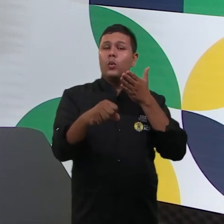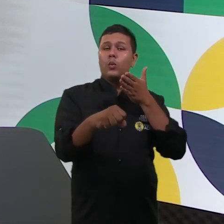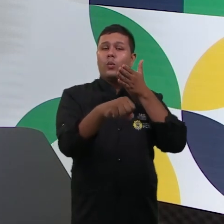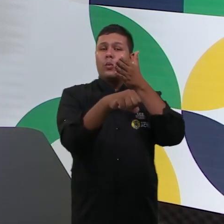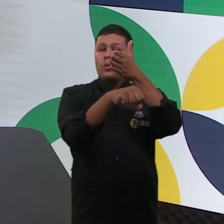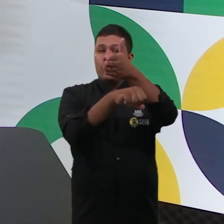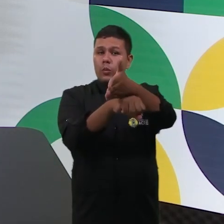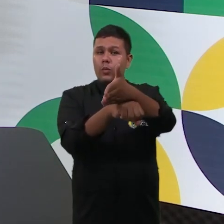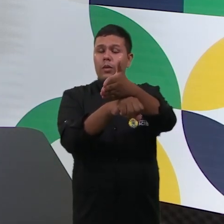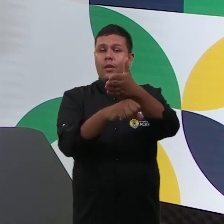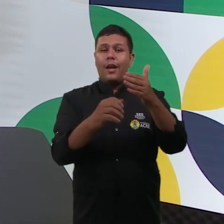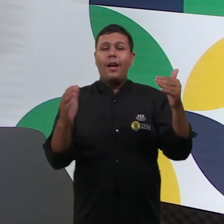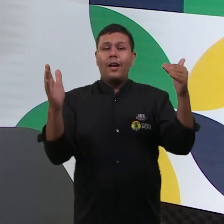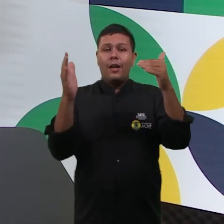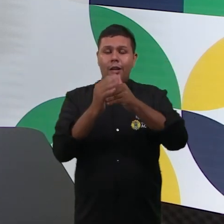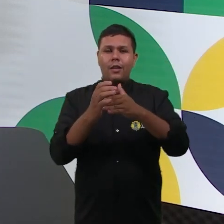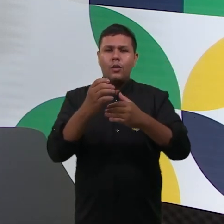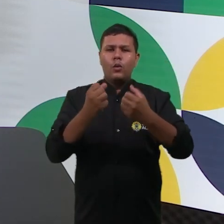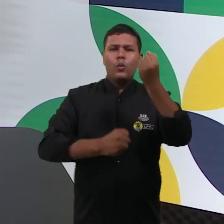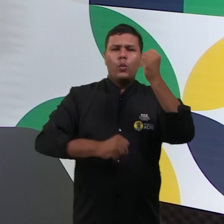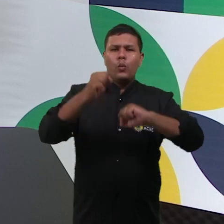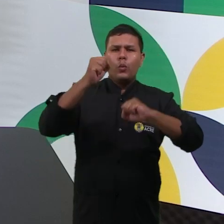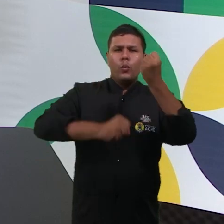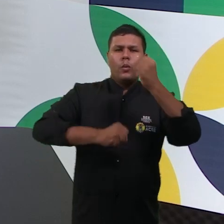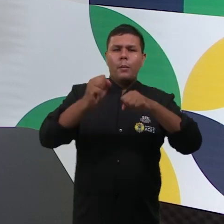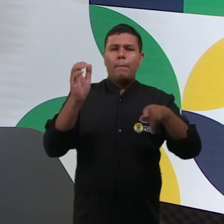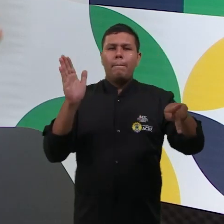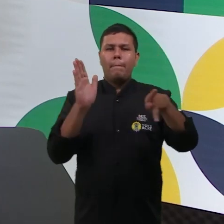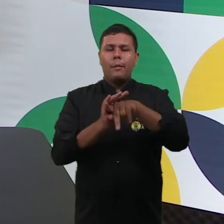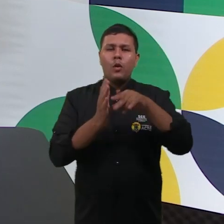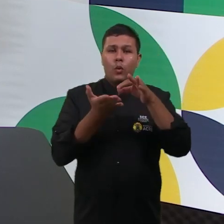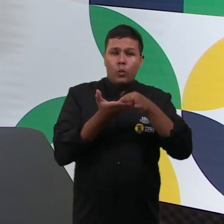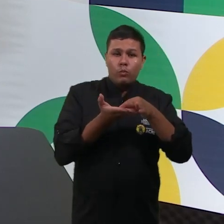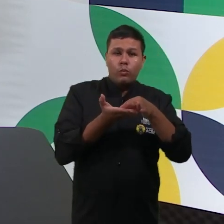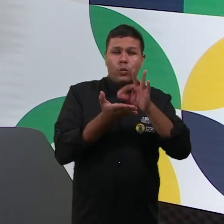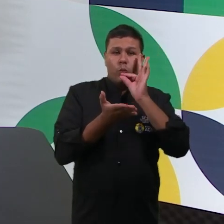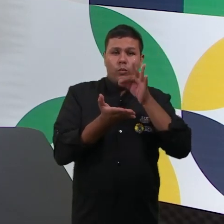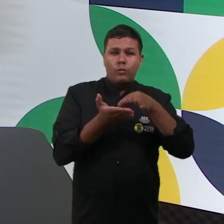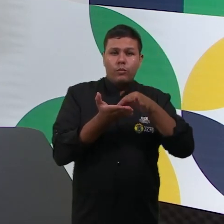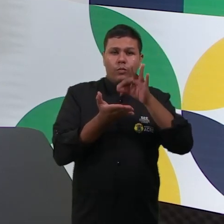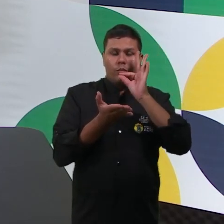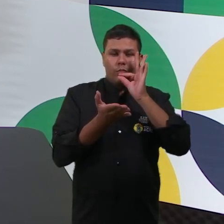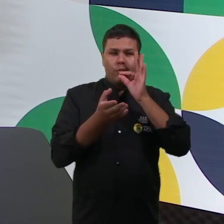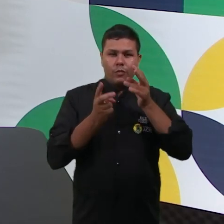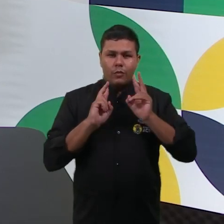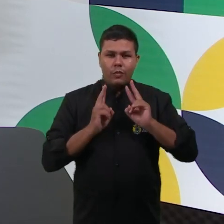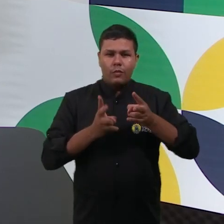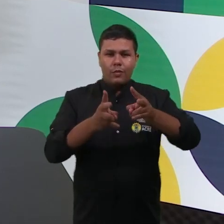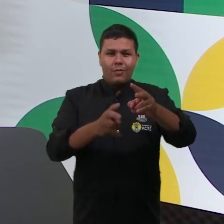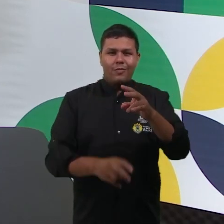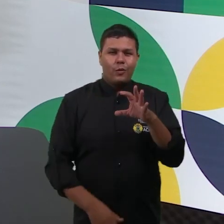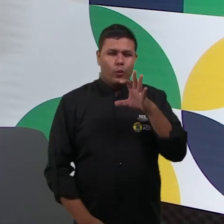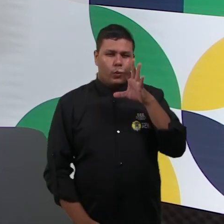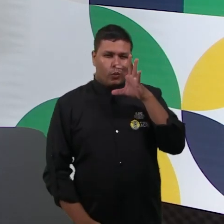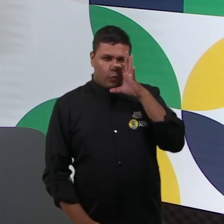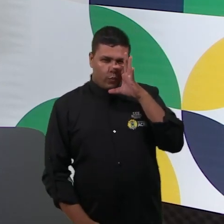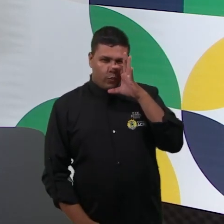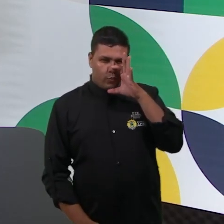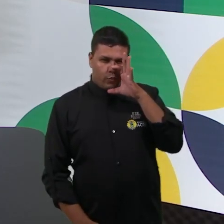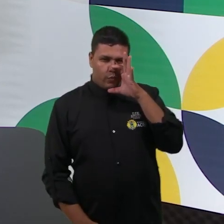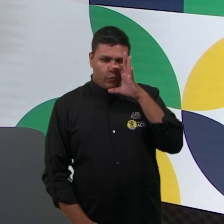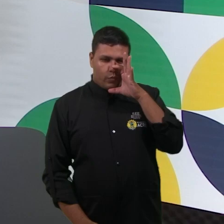fazer até uma indústria de café. Então, quero que vocês continuem me acompanhando e vamos